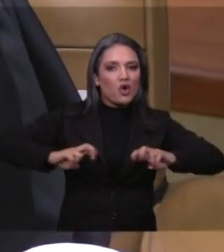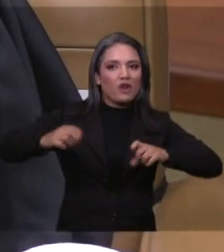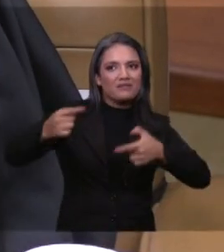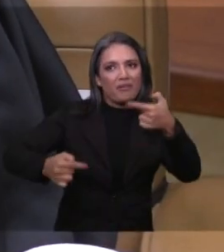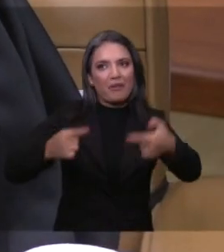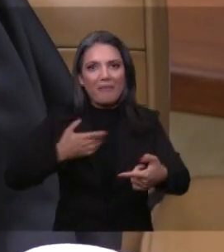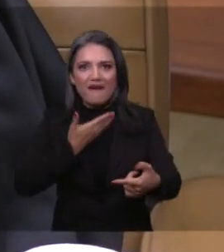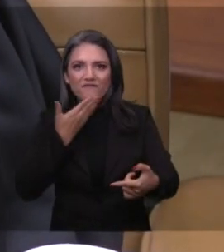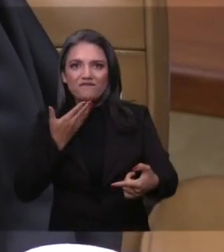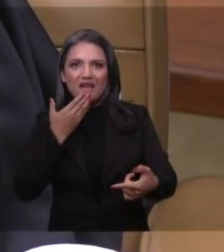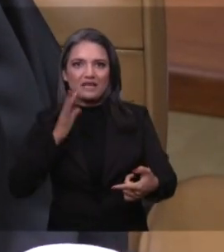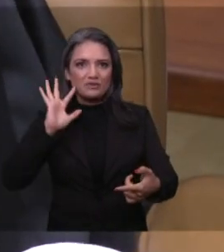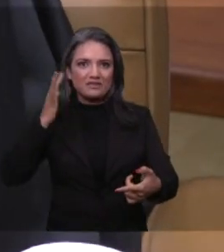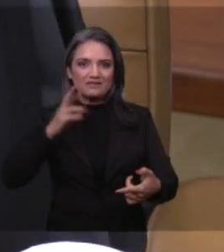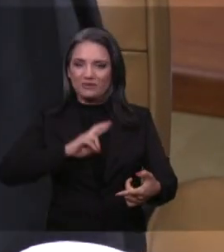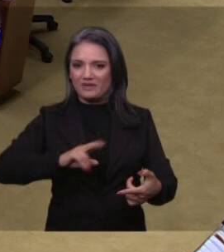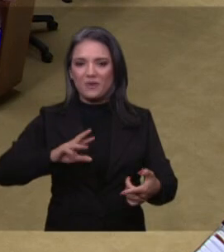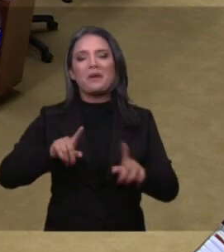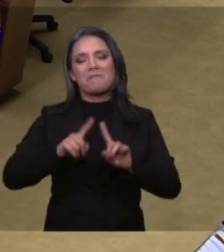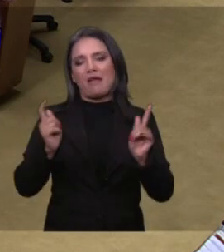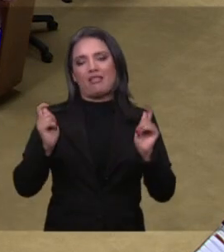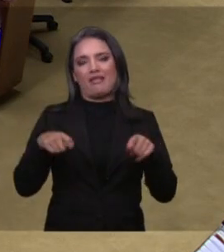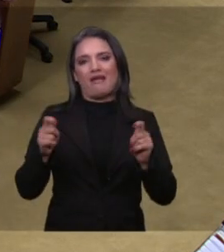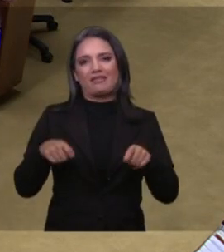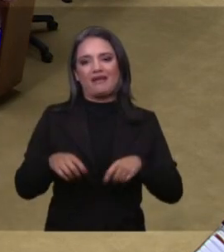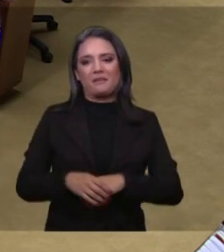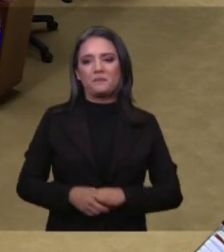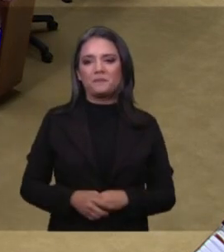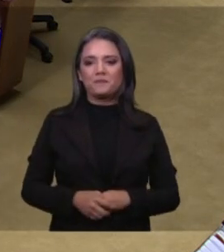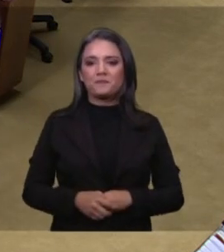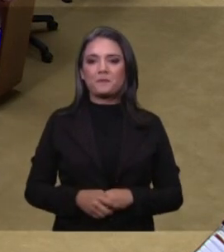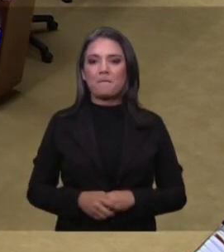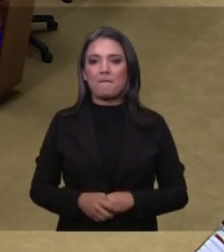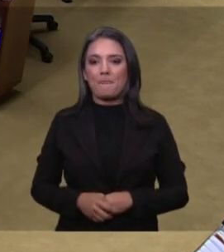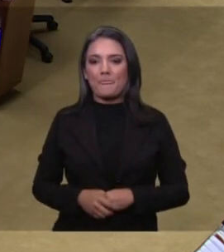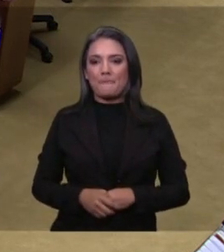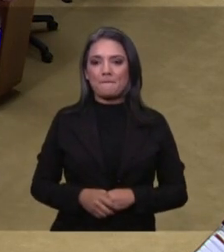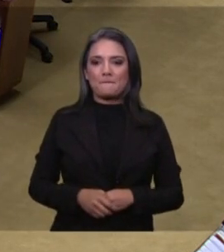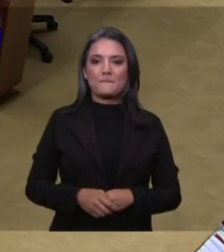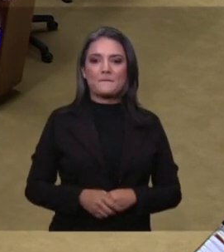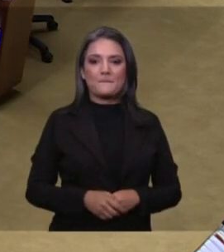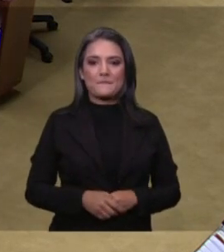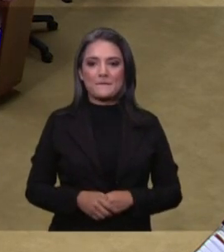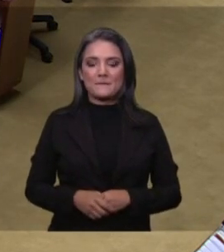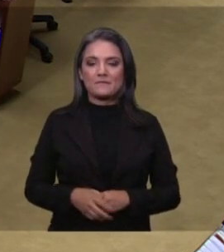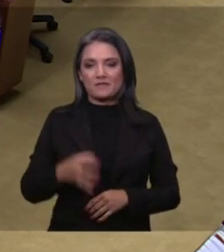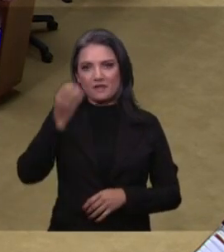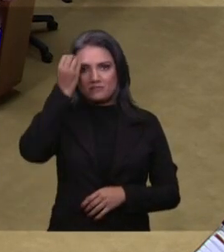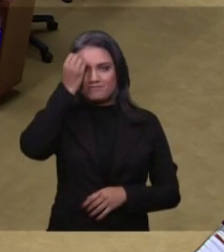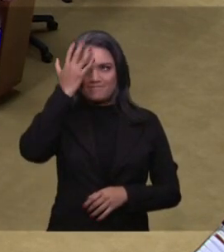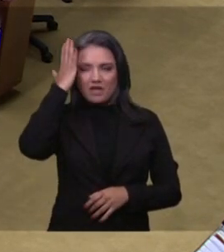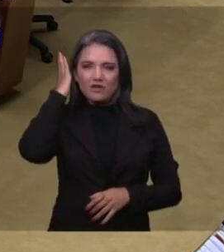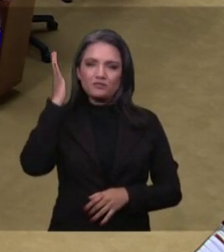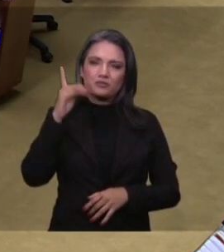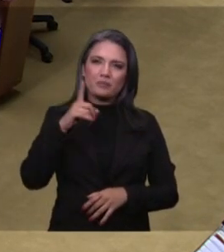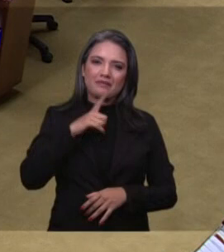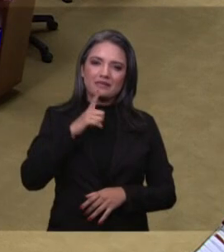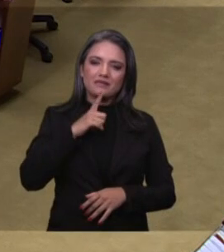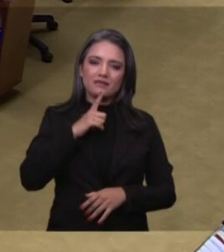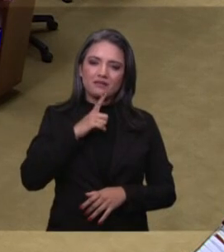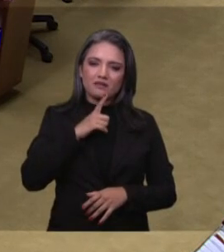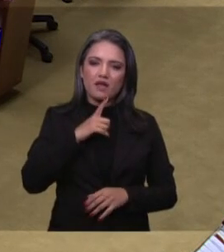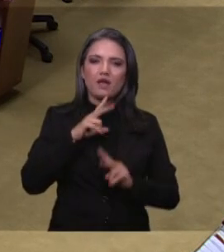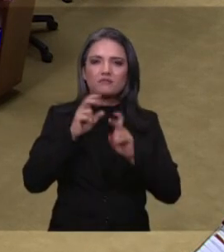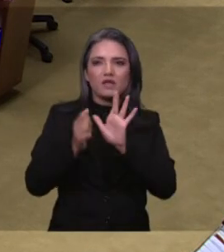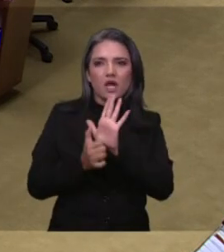É. Acabamos de demonstrar isso. É. Agora, presidente, como tem essa questão residual formal do